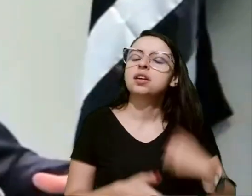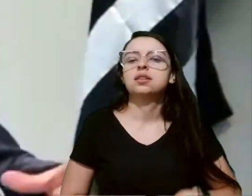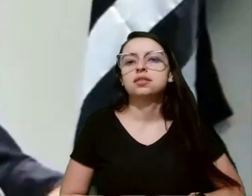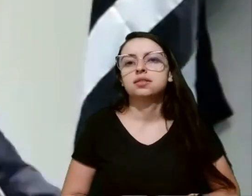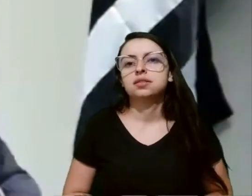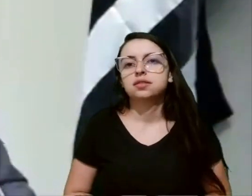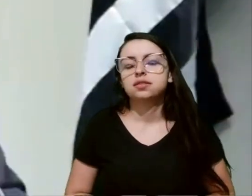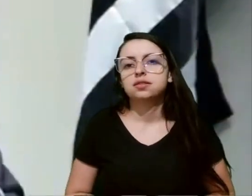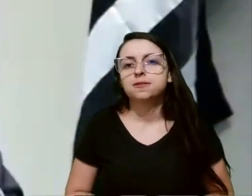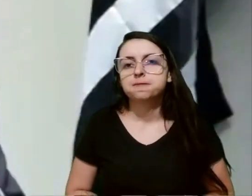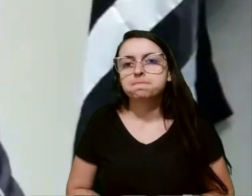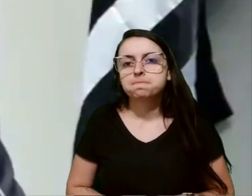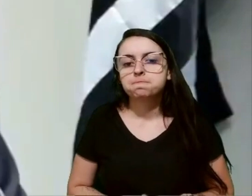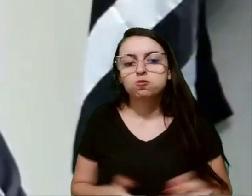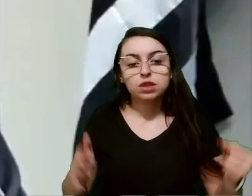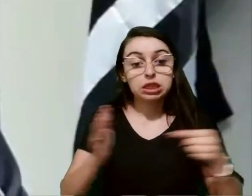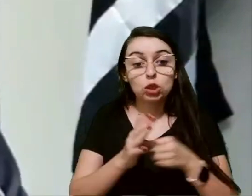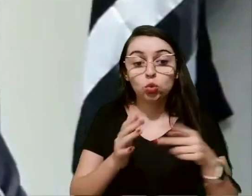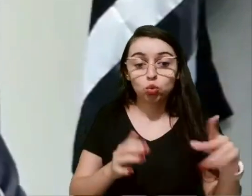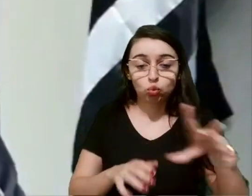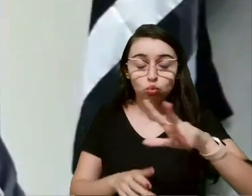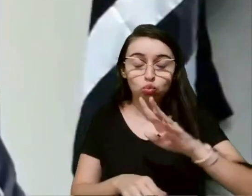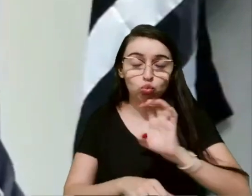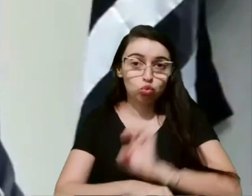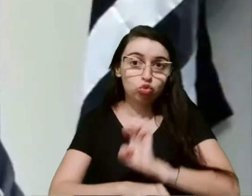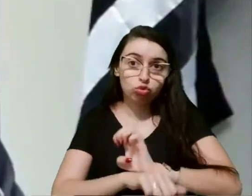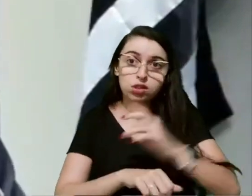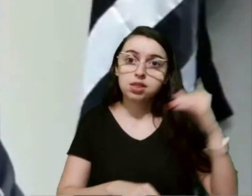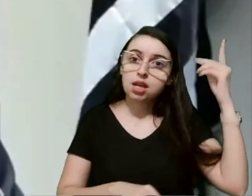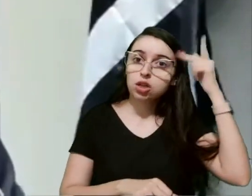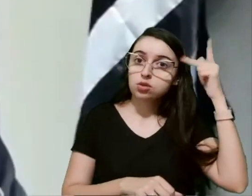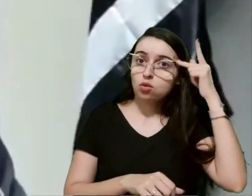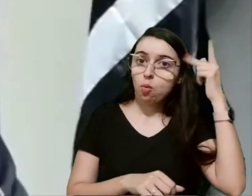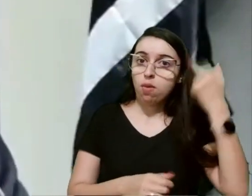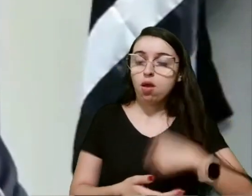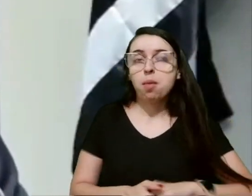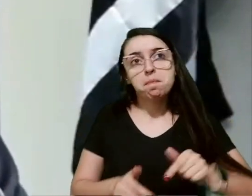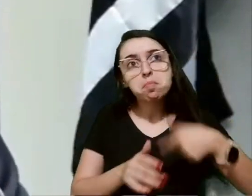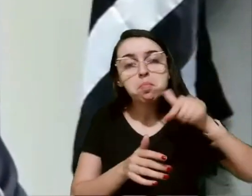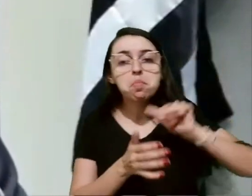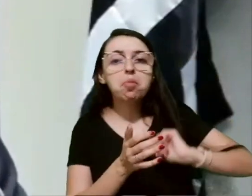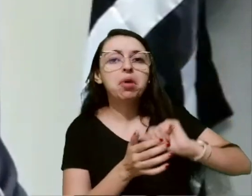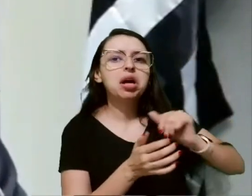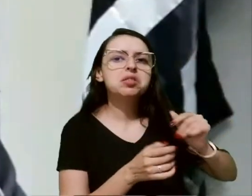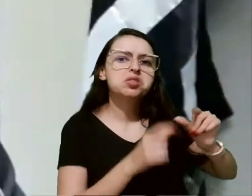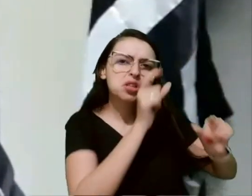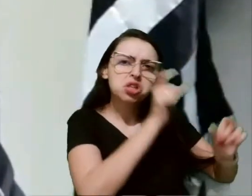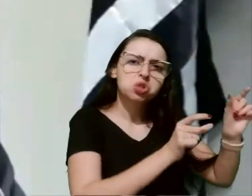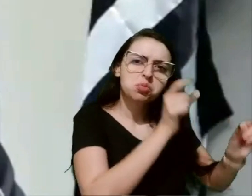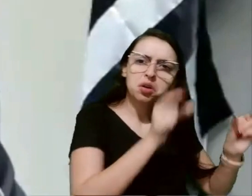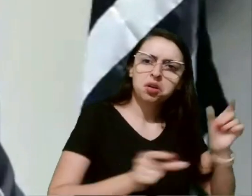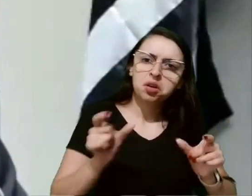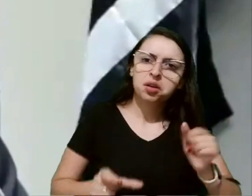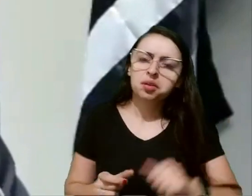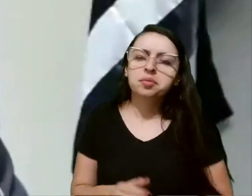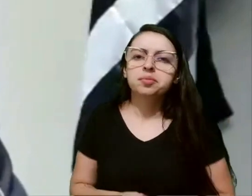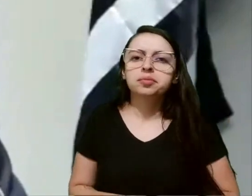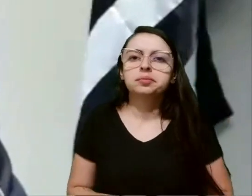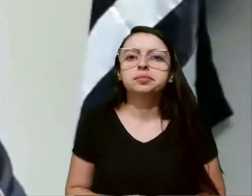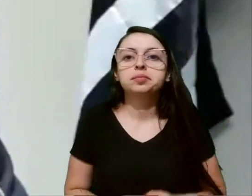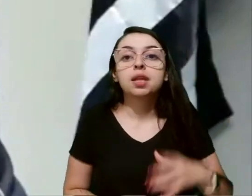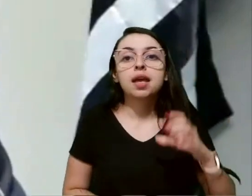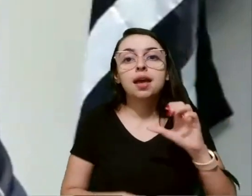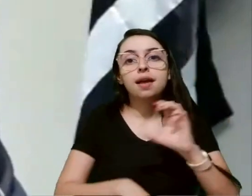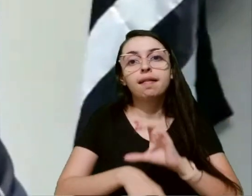atingiu o estado inteiro, mas na época eram as primeiras varas só na